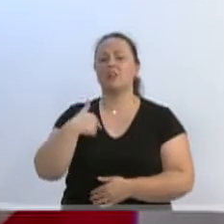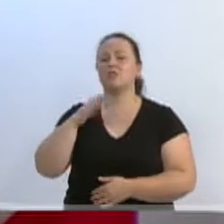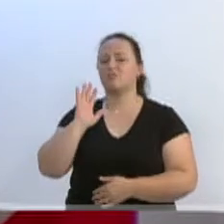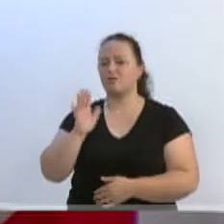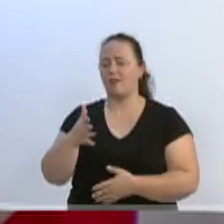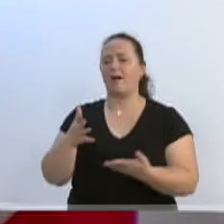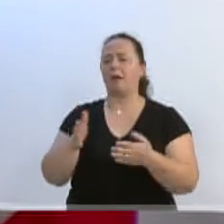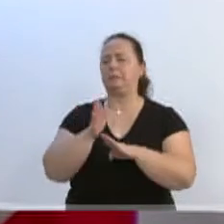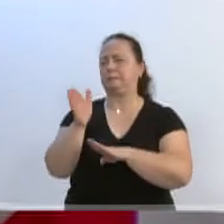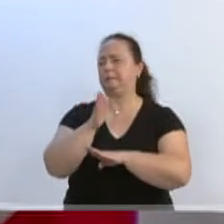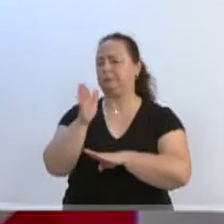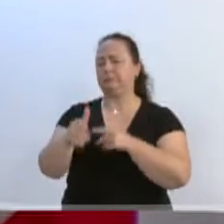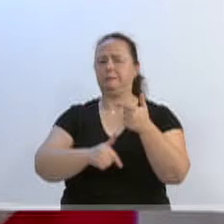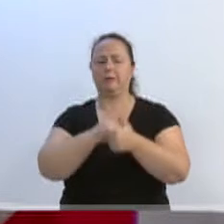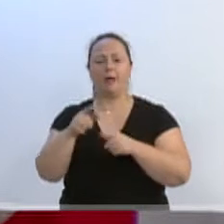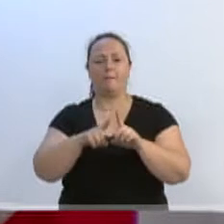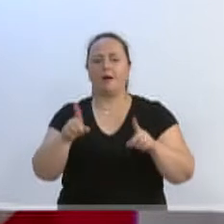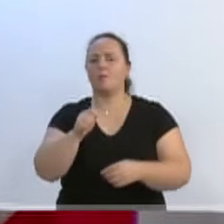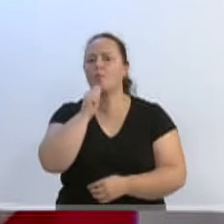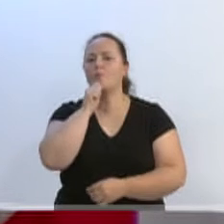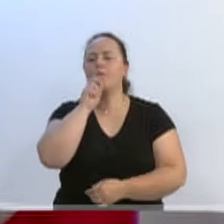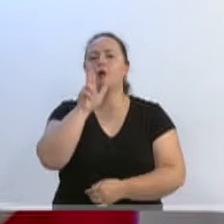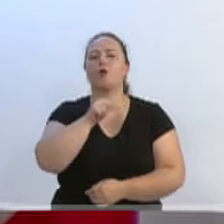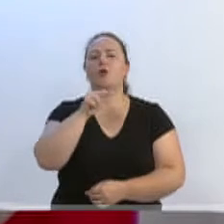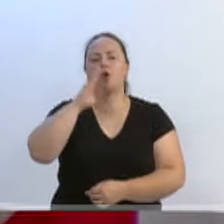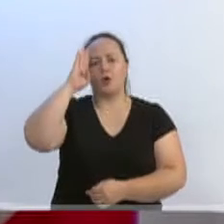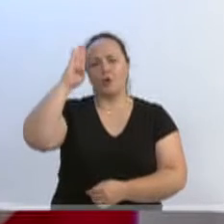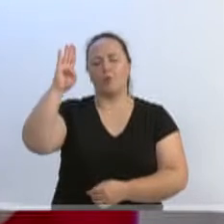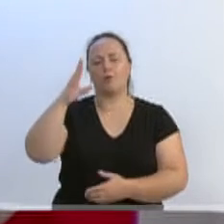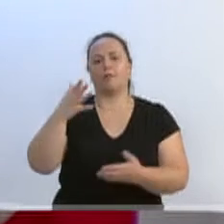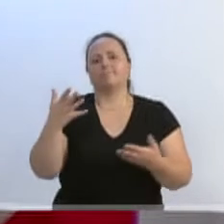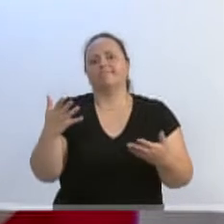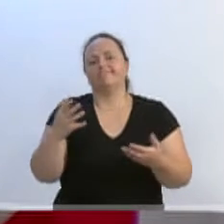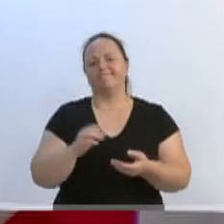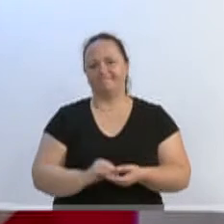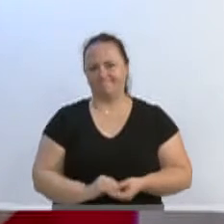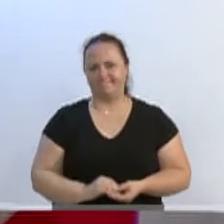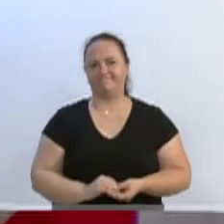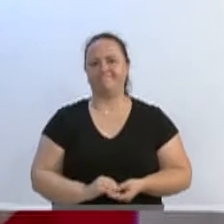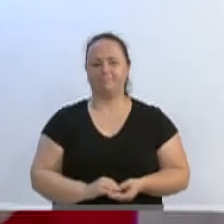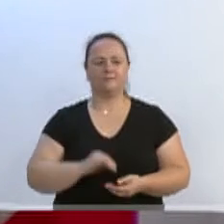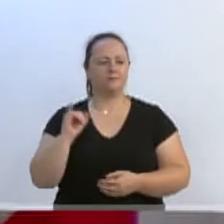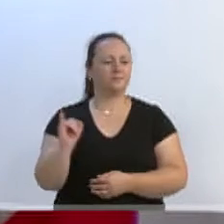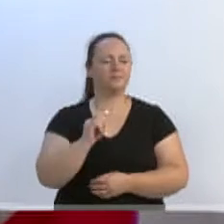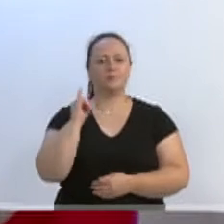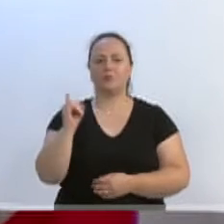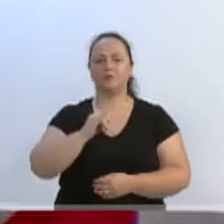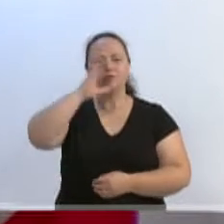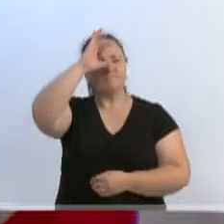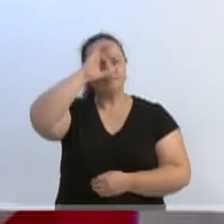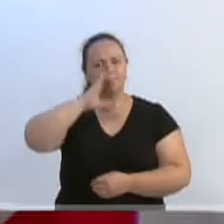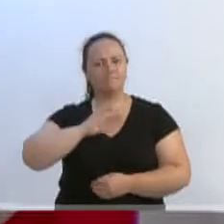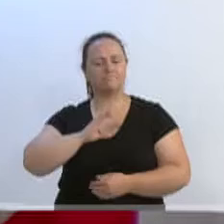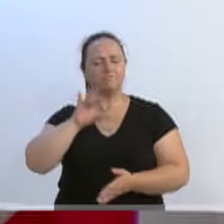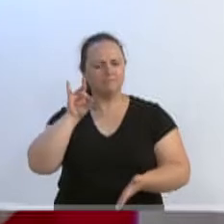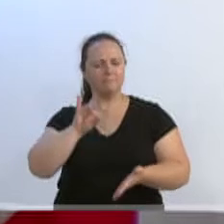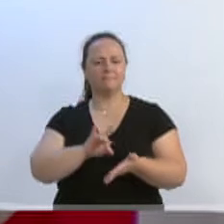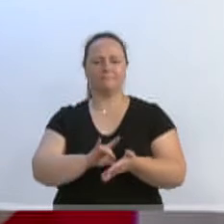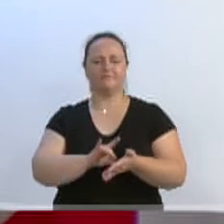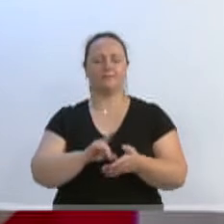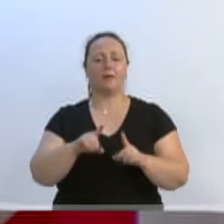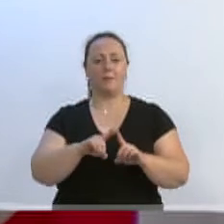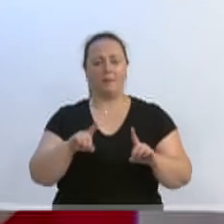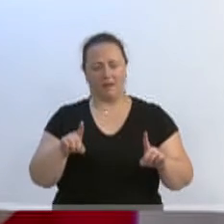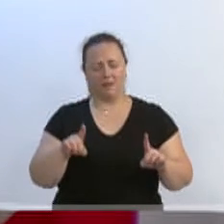eu só não serviu quartel então é importante que esse ato de civismo aconteça e